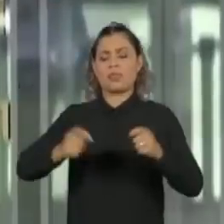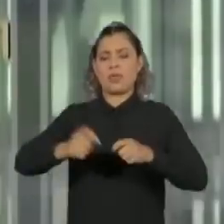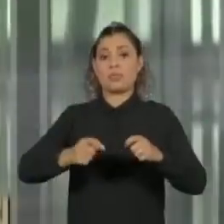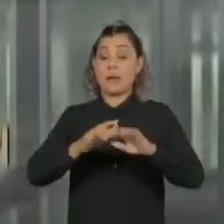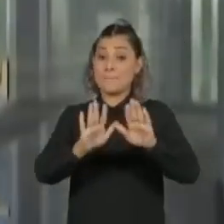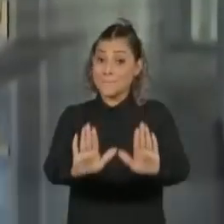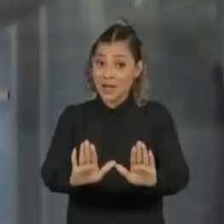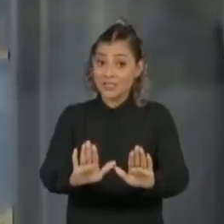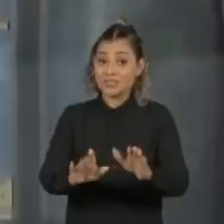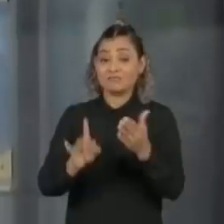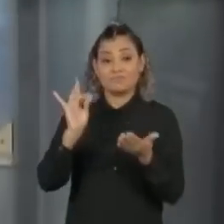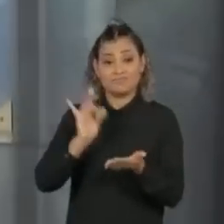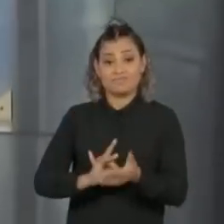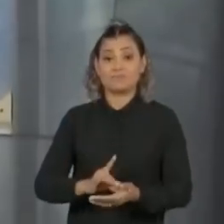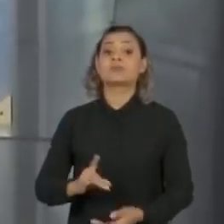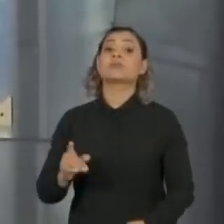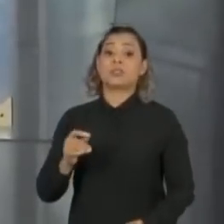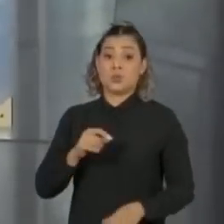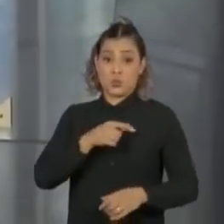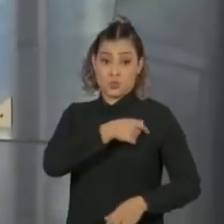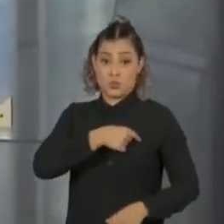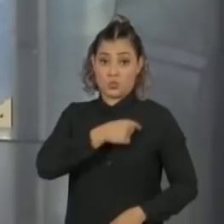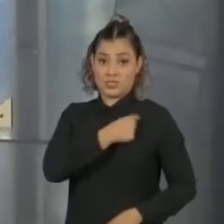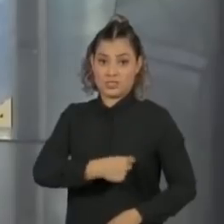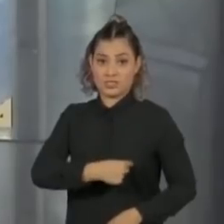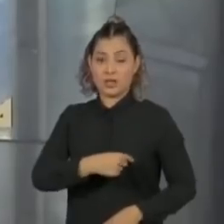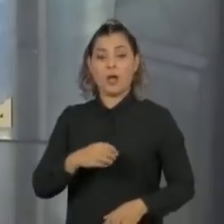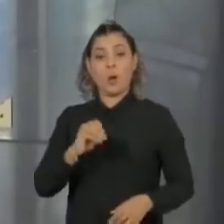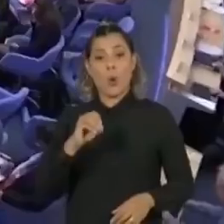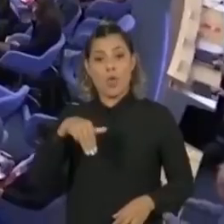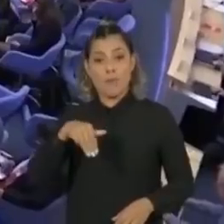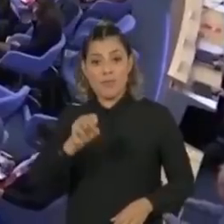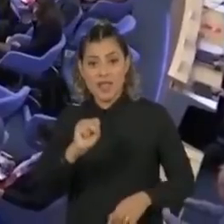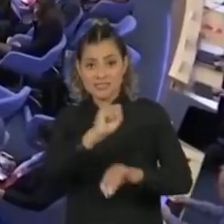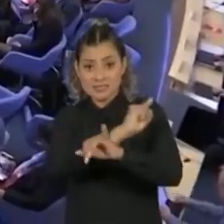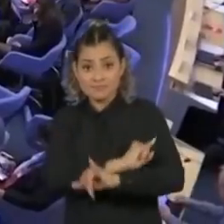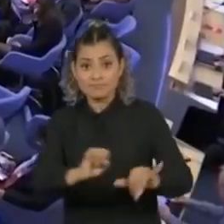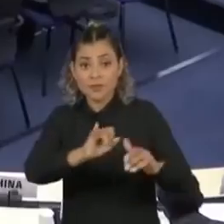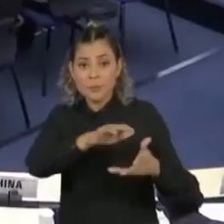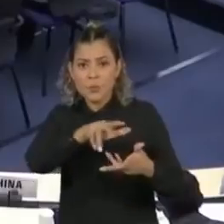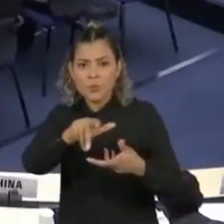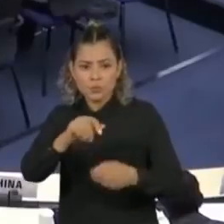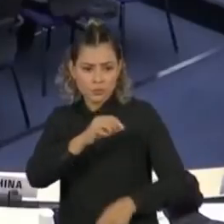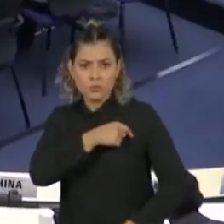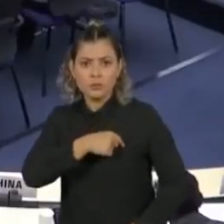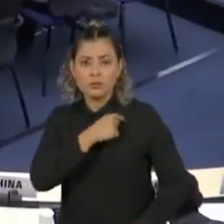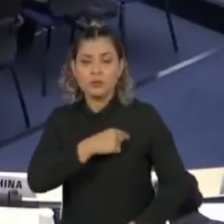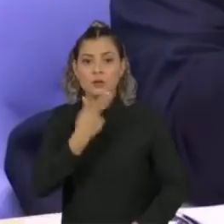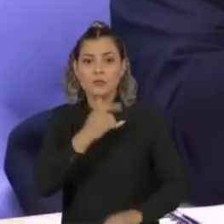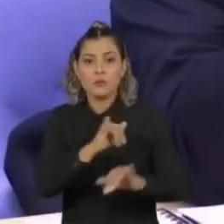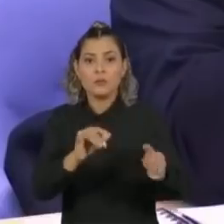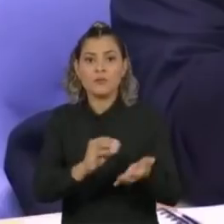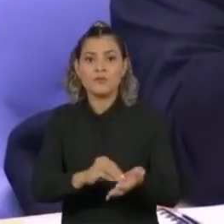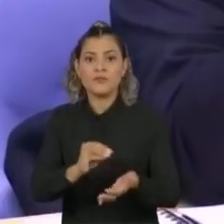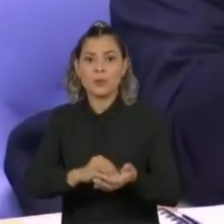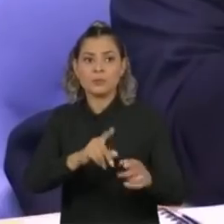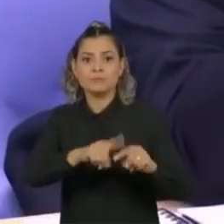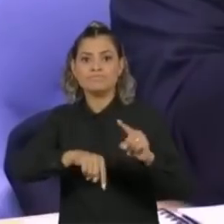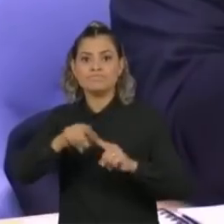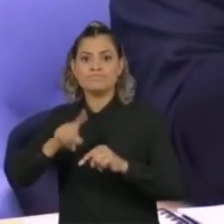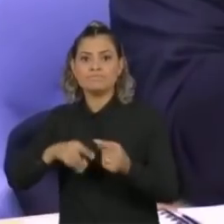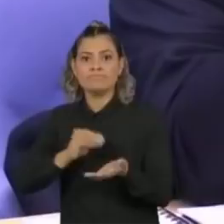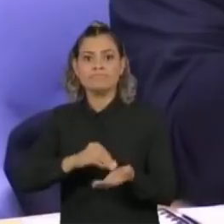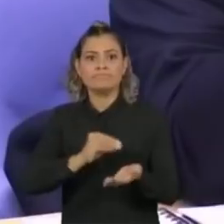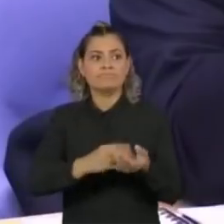Mas, em Genebra, na Suíça, a Organização Mundial de Saúde alertou para uma possível falta de equipamentos e suprimentos